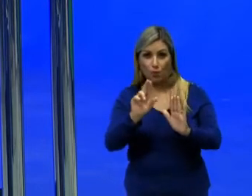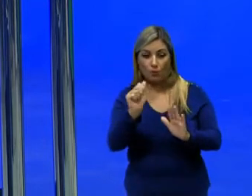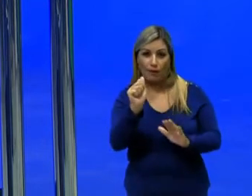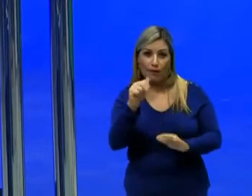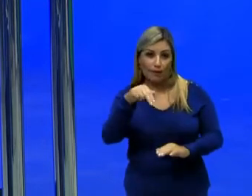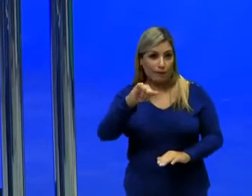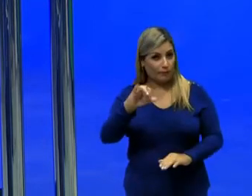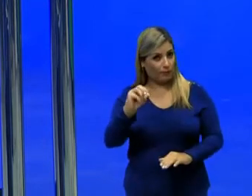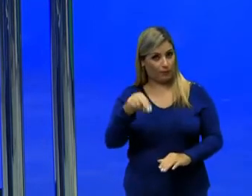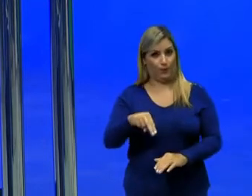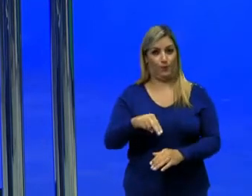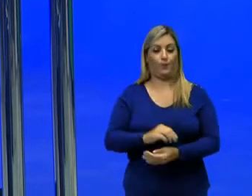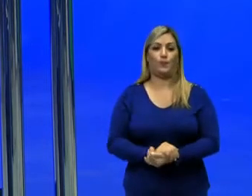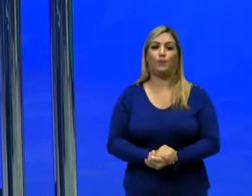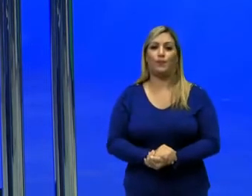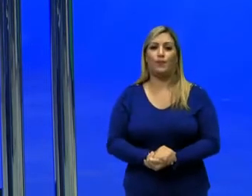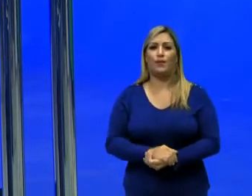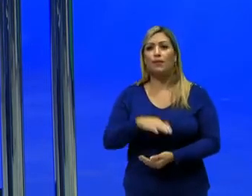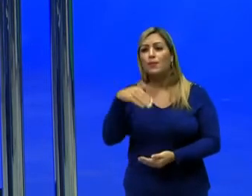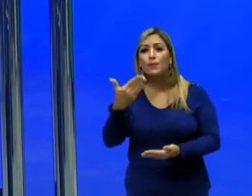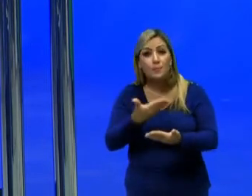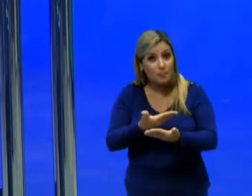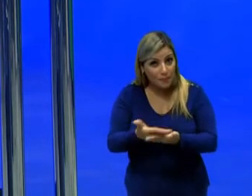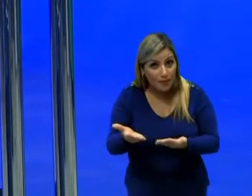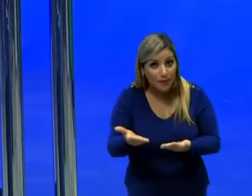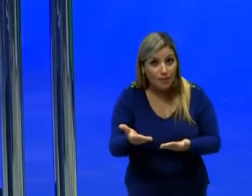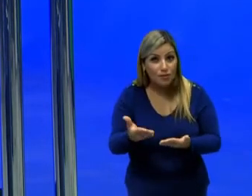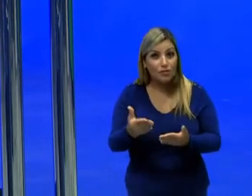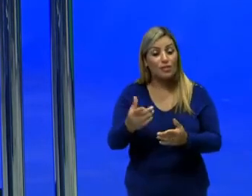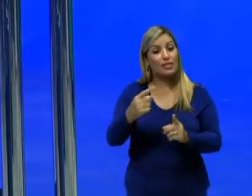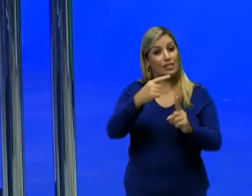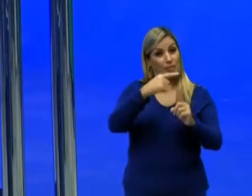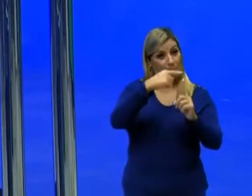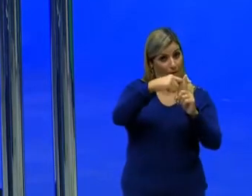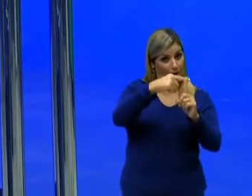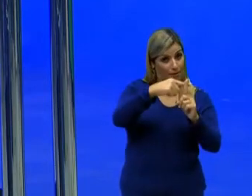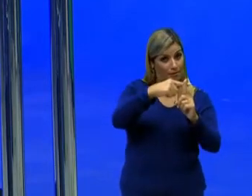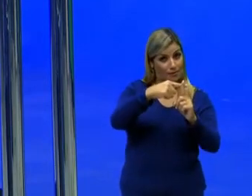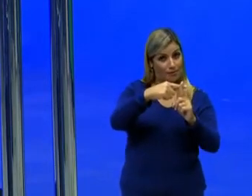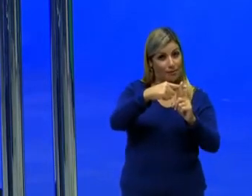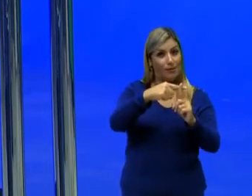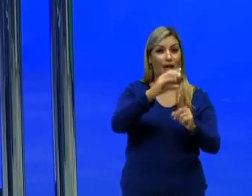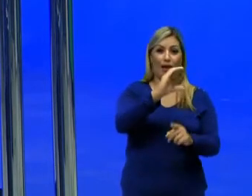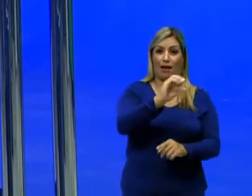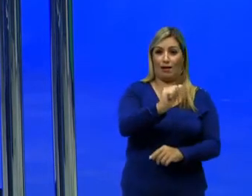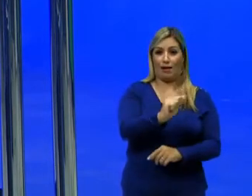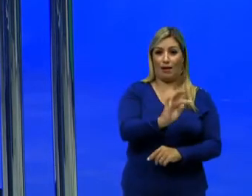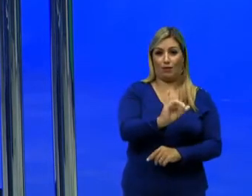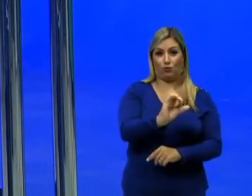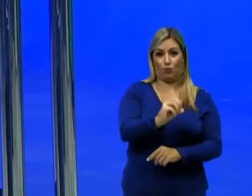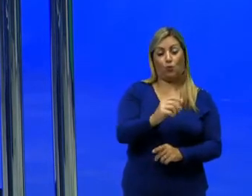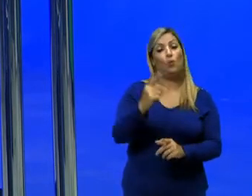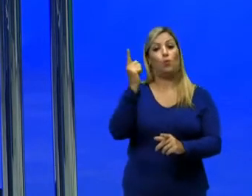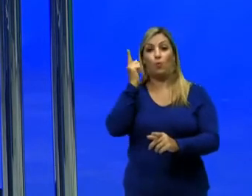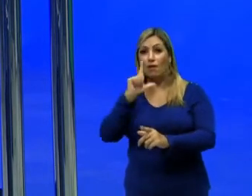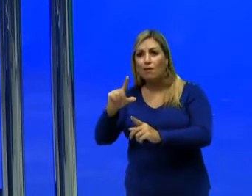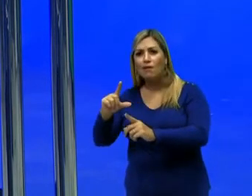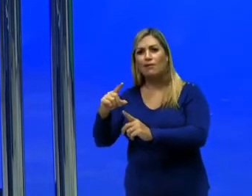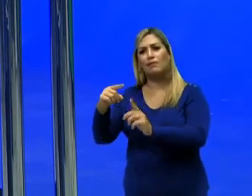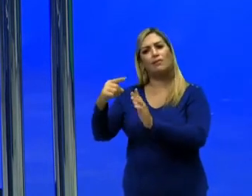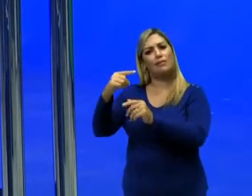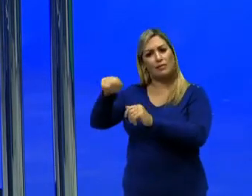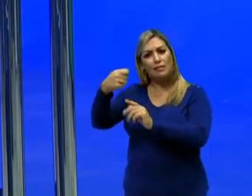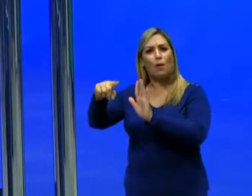ano então quando perde fica com o finalzinho demais é um cátion quando ganha